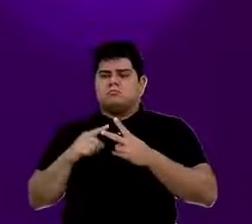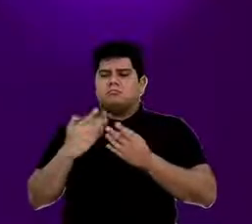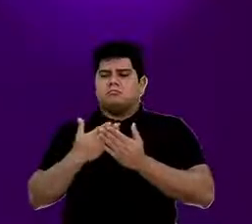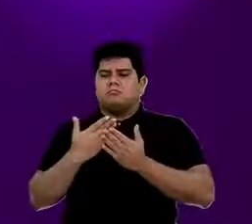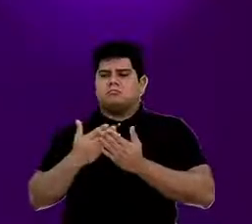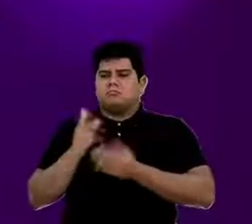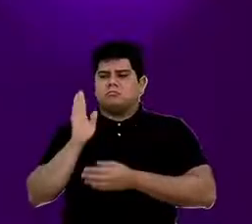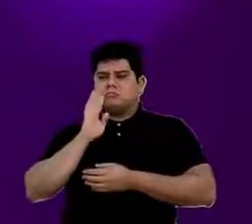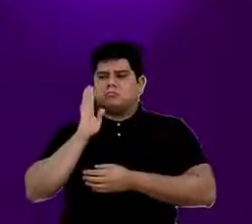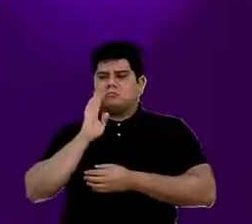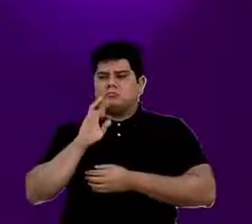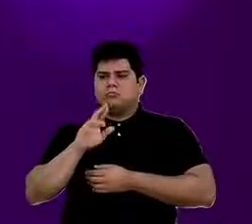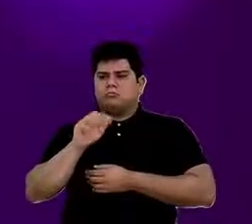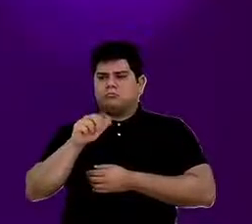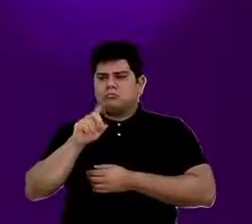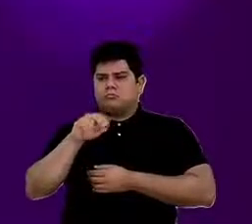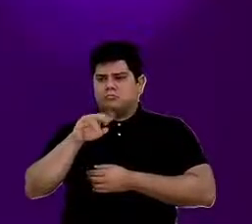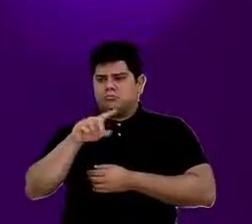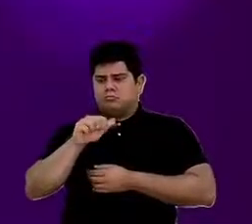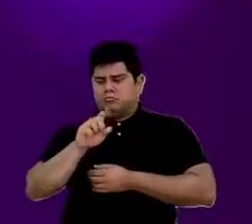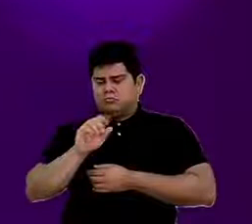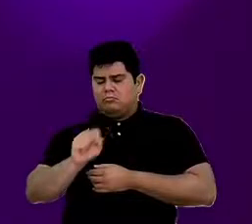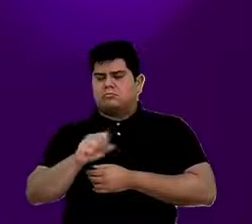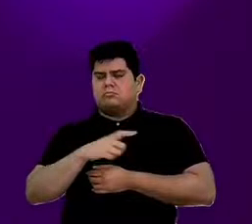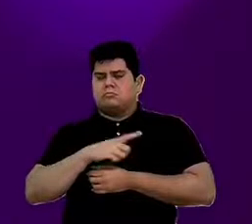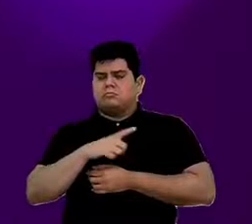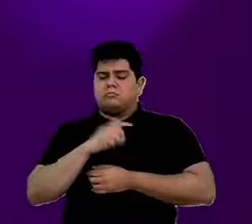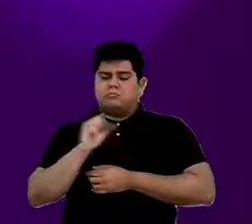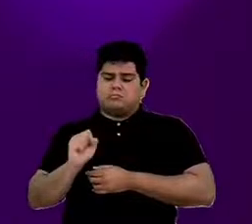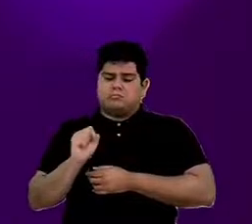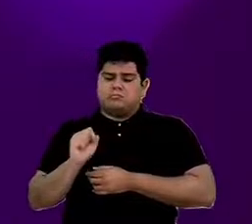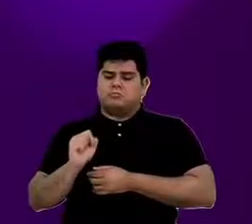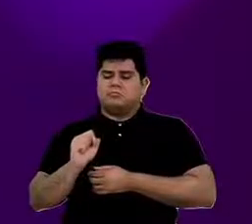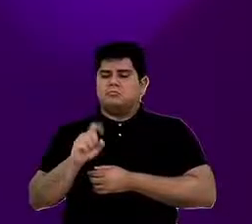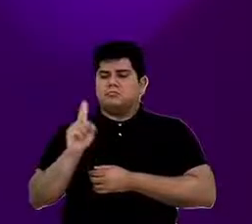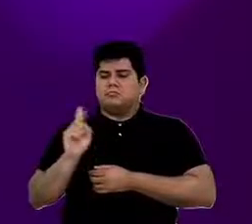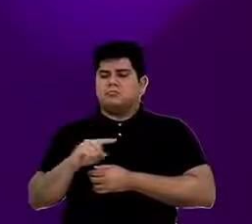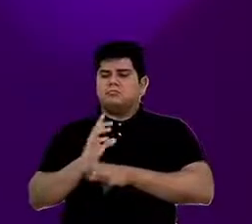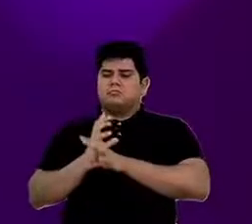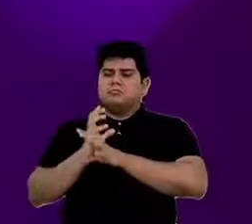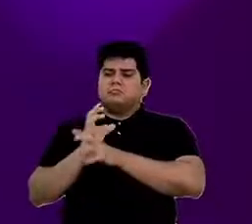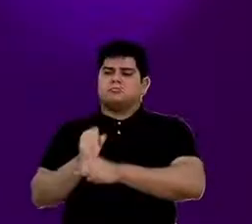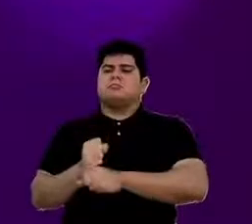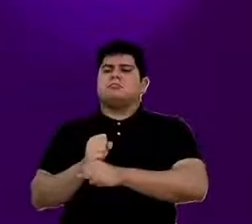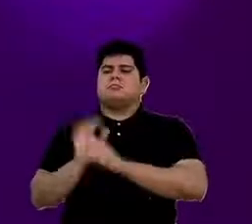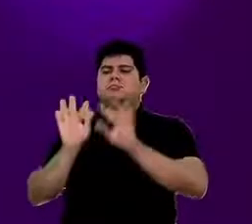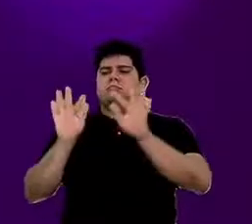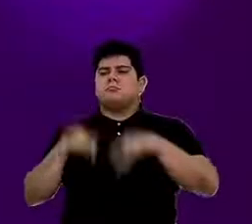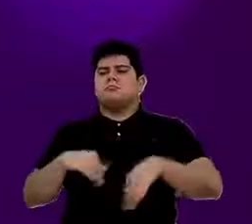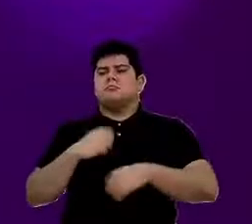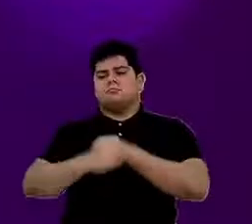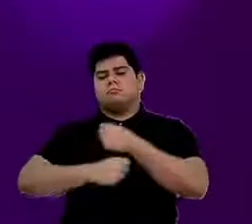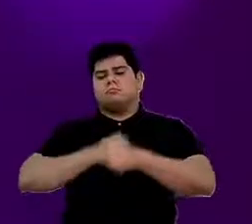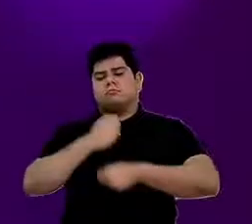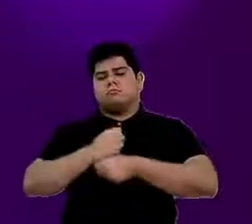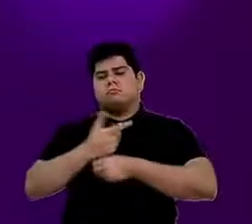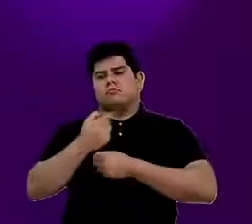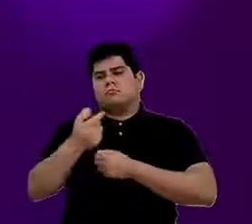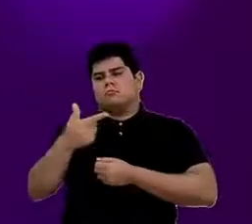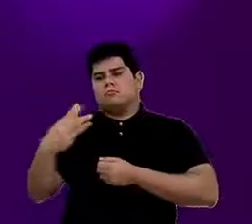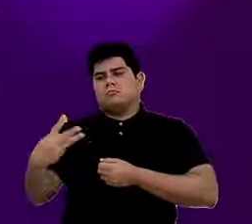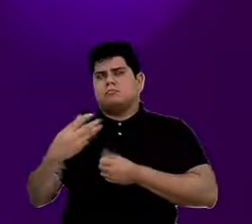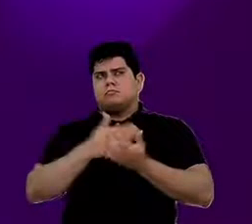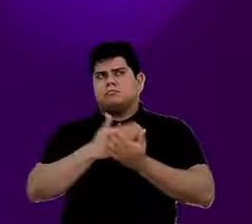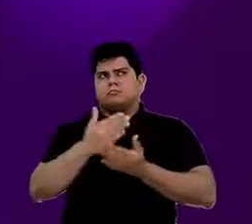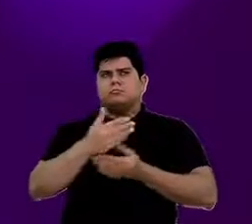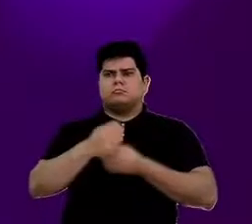interessantes, randomizados em andamento. Devemos ter provavelmente resultado no final desse ano agora de 23, começo